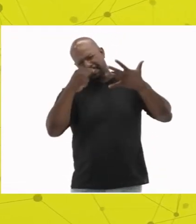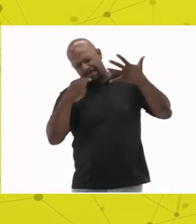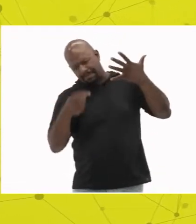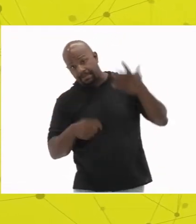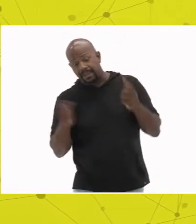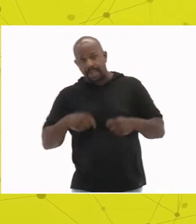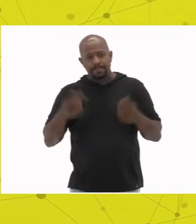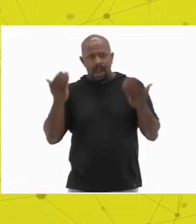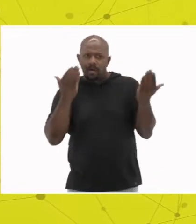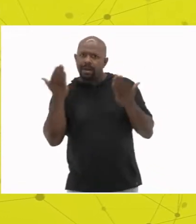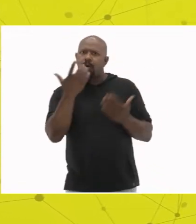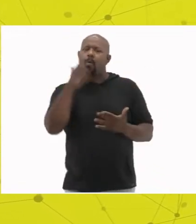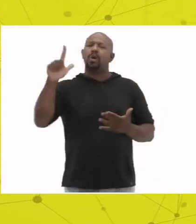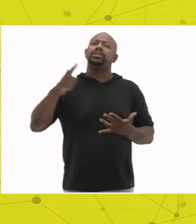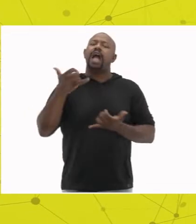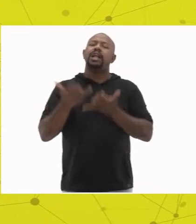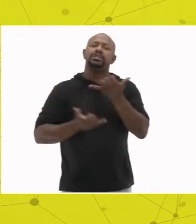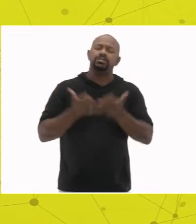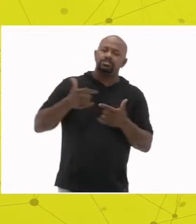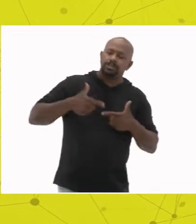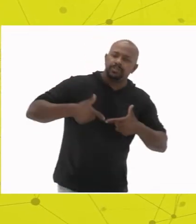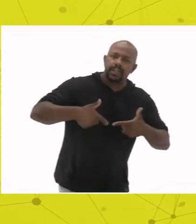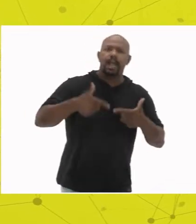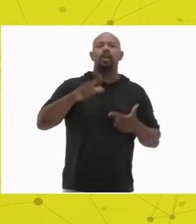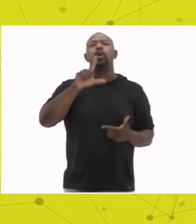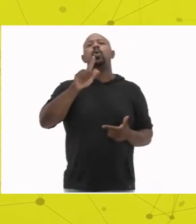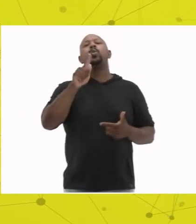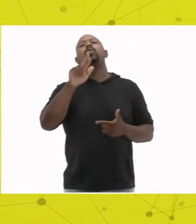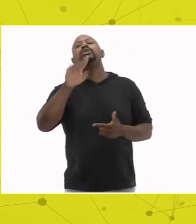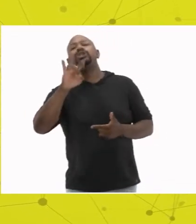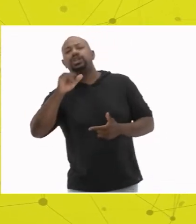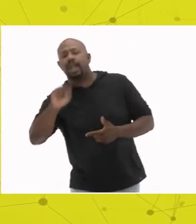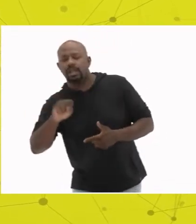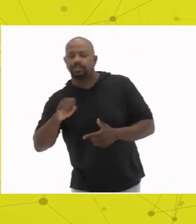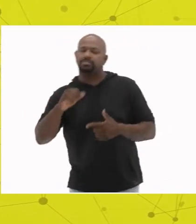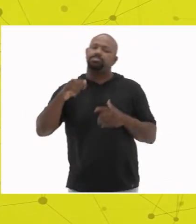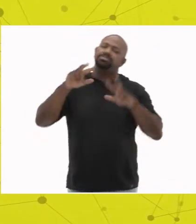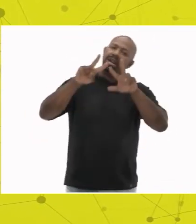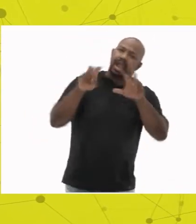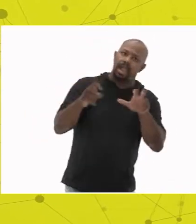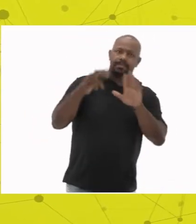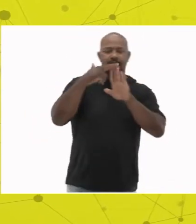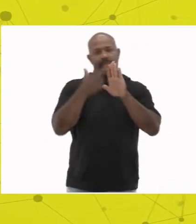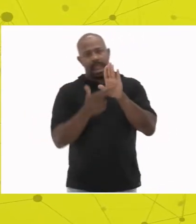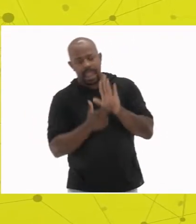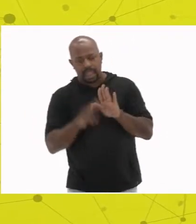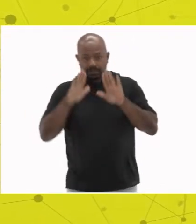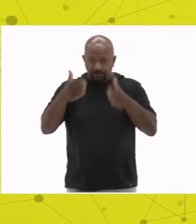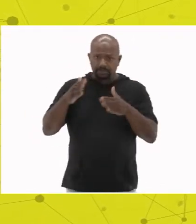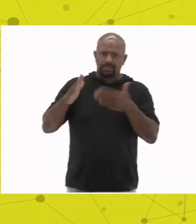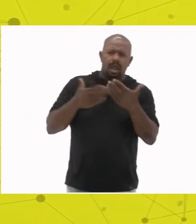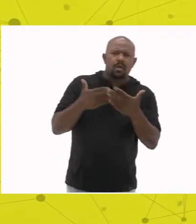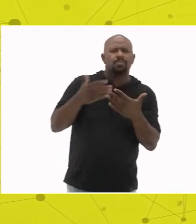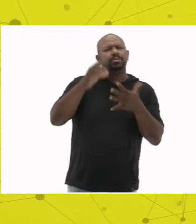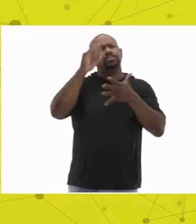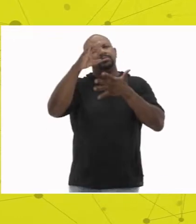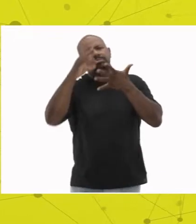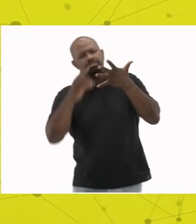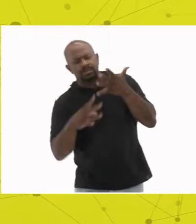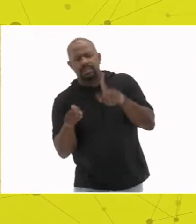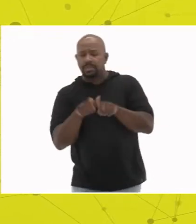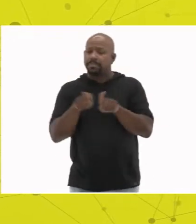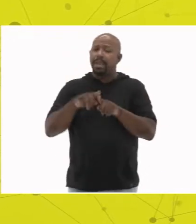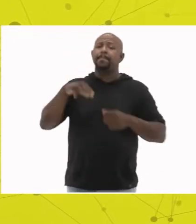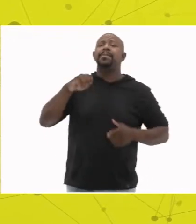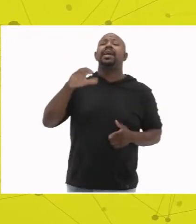sua comparação com outras atividades lúdicas, em temáticas, regras e experiência, de acordo com as suas narrativas, estéticas, tecnologias